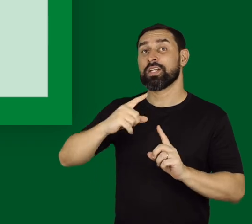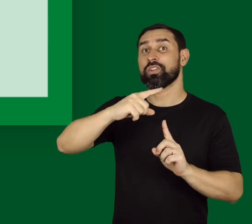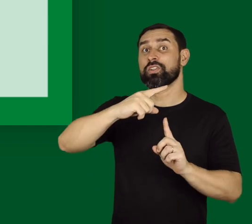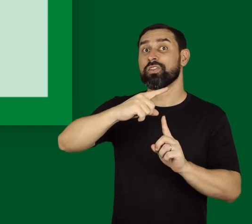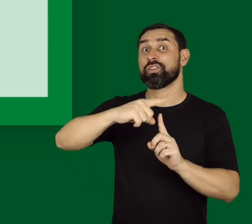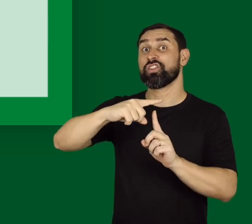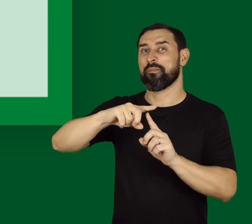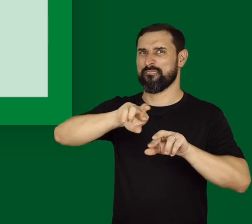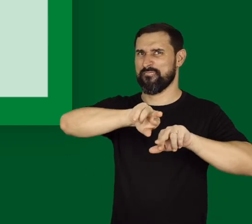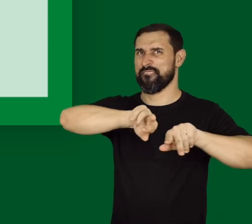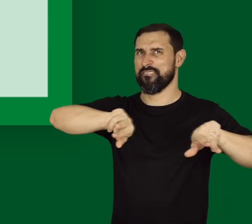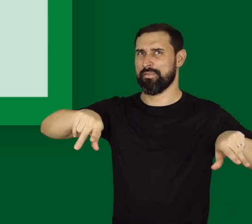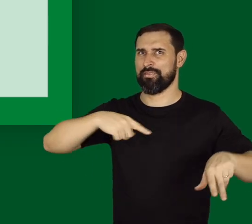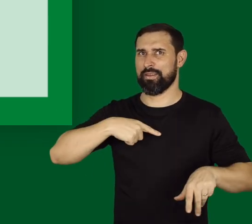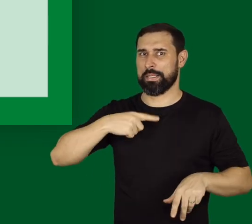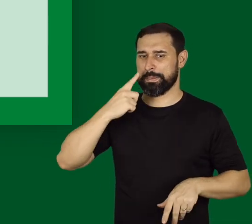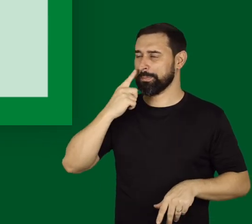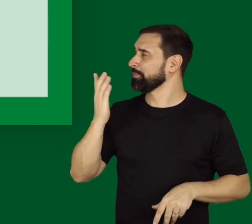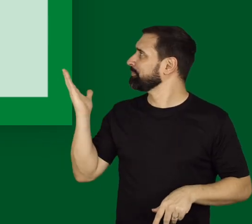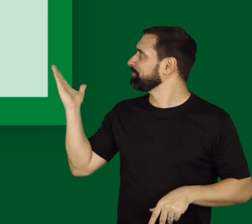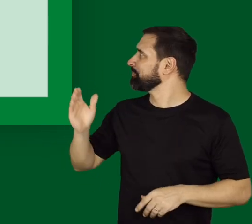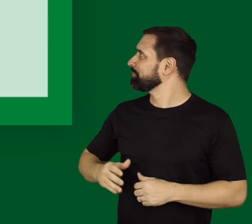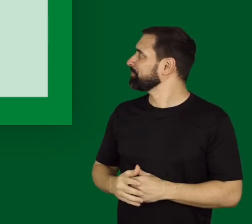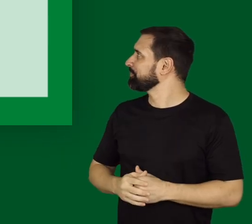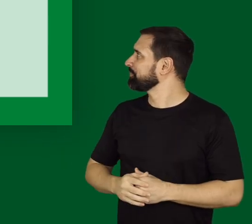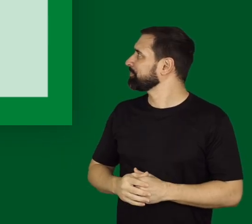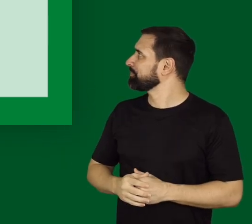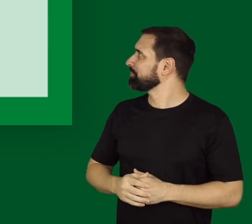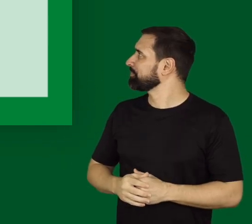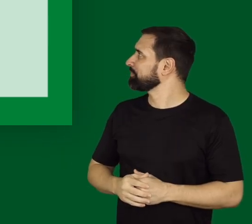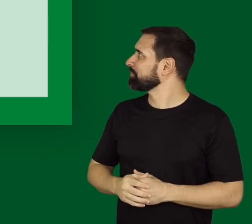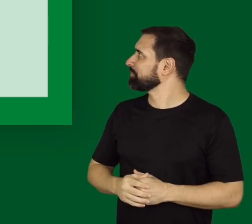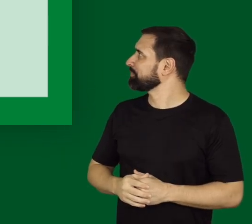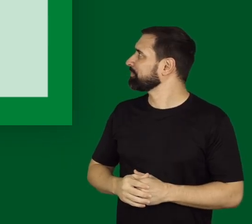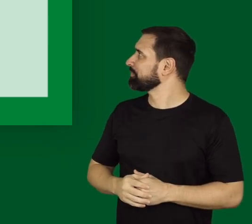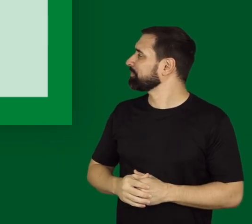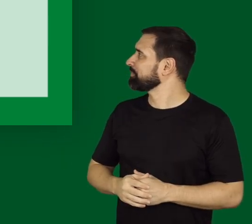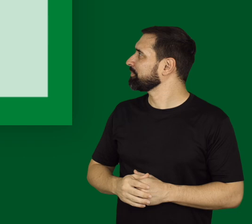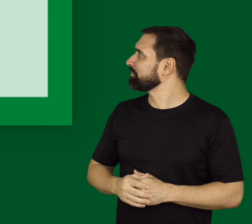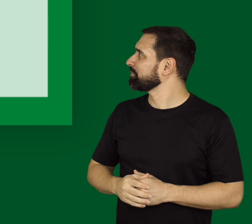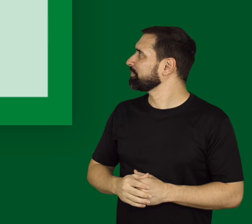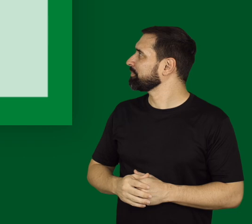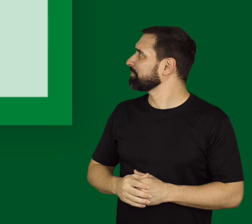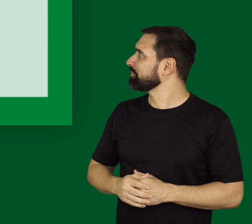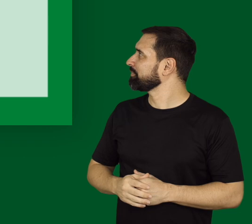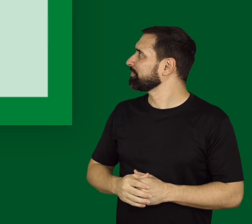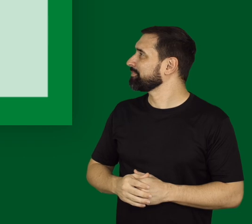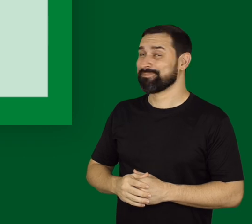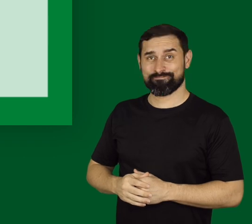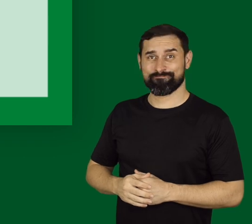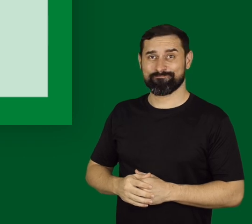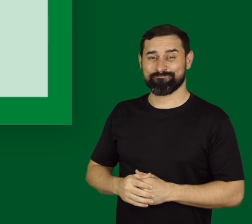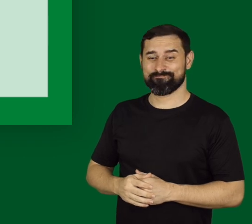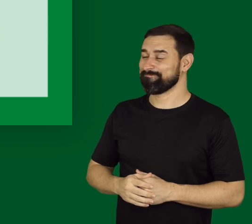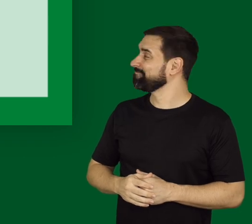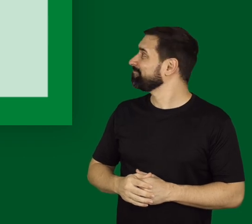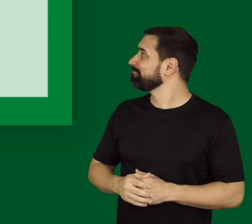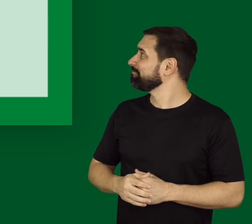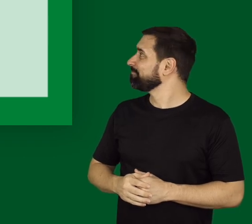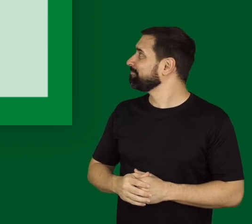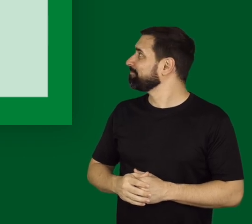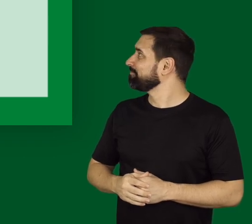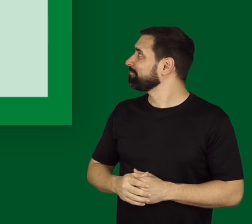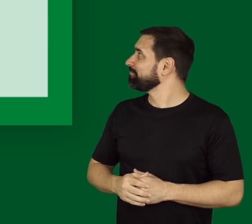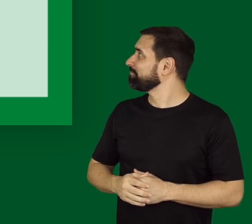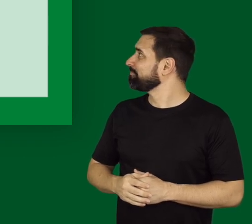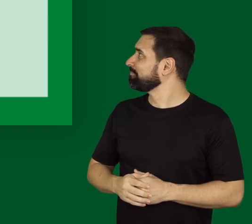instalada. Aqui são os tipos de agulha, então a gente pode usar, né, aqui tem no mercado, a gente pode usar a Big, a gente pode